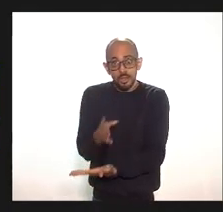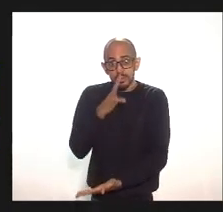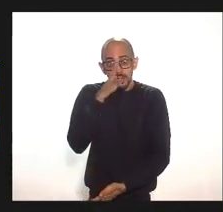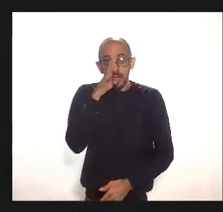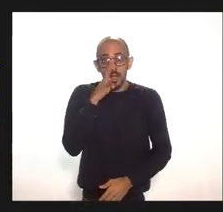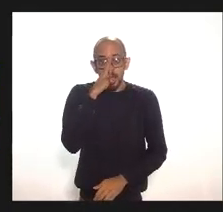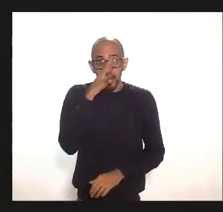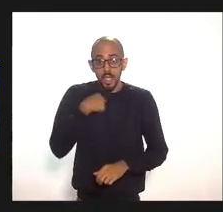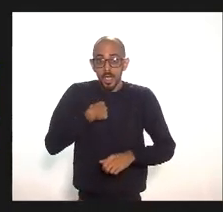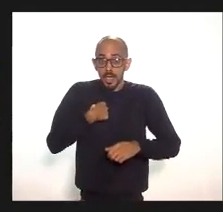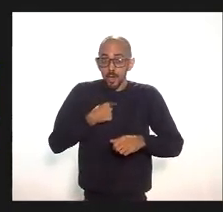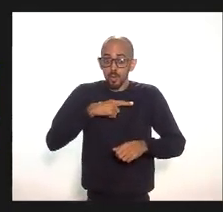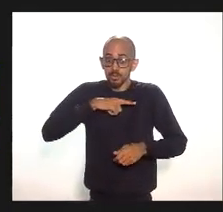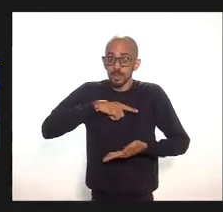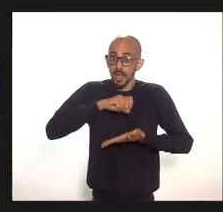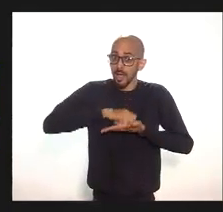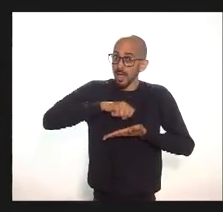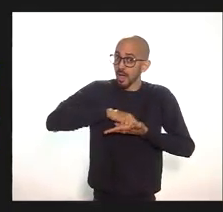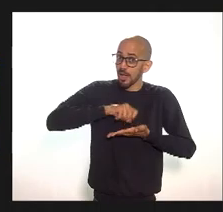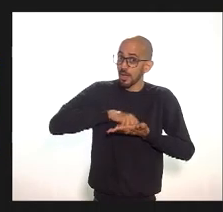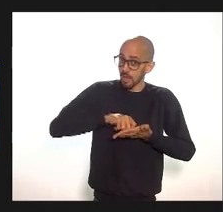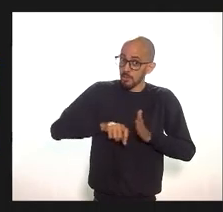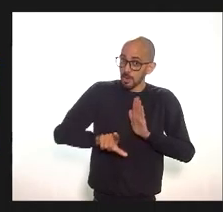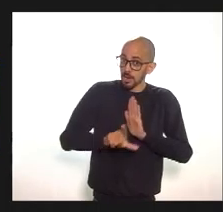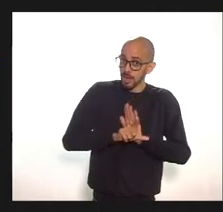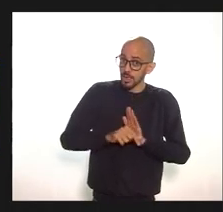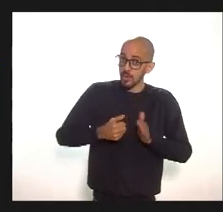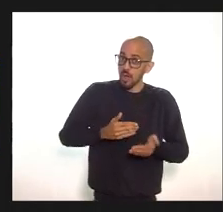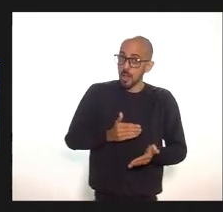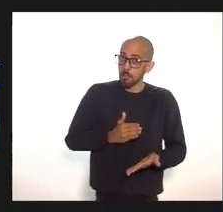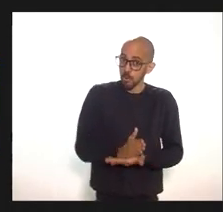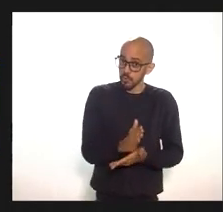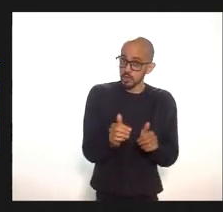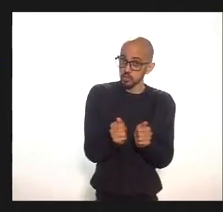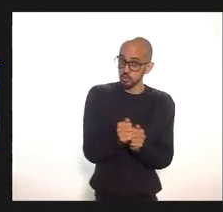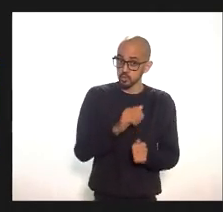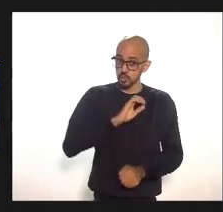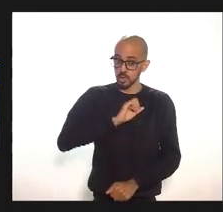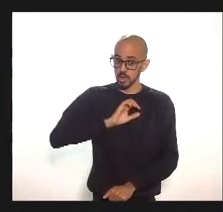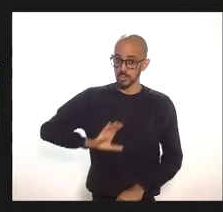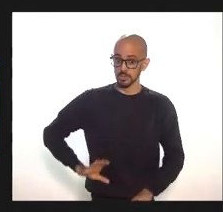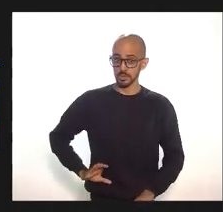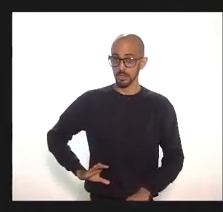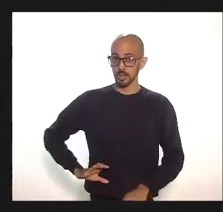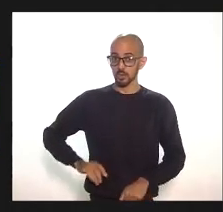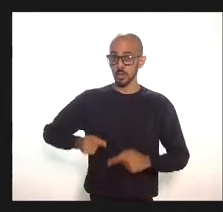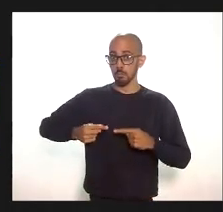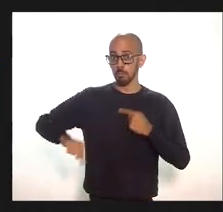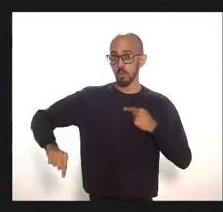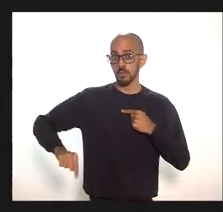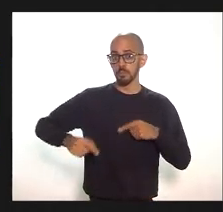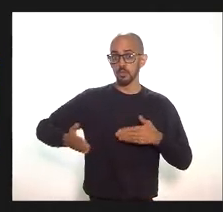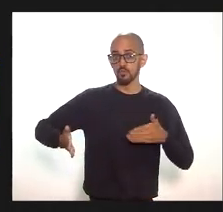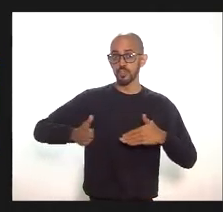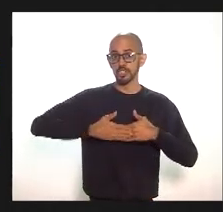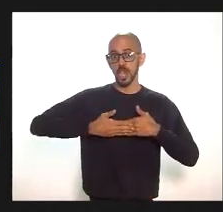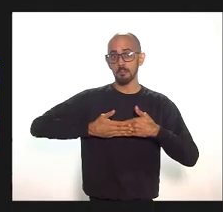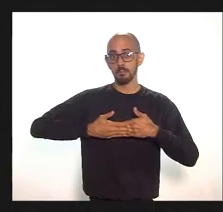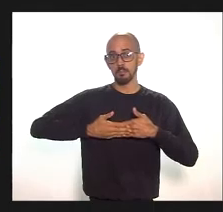falo isso como autor de uma lei que eu tenho muito orgulho, que eu aprovei nessa casa, junto com o presidente André Siciliano, que proibiu o fechamento arbitrário de